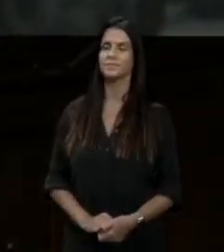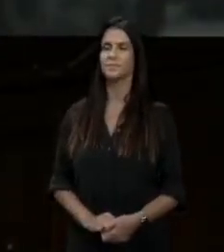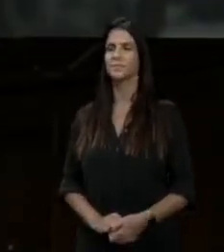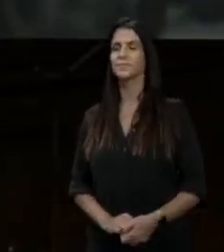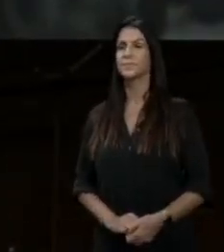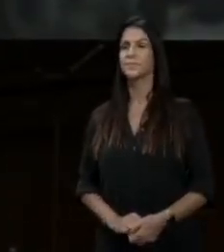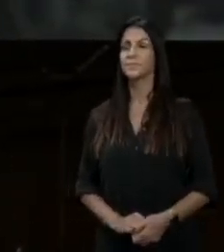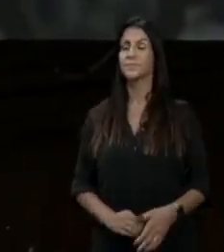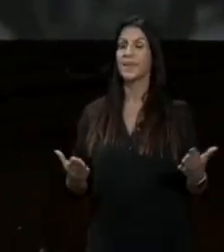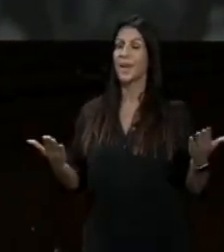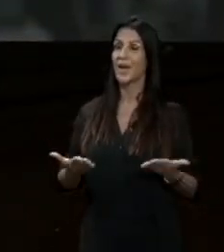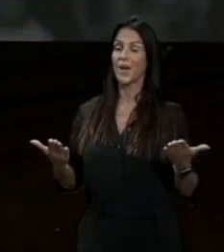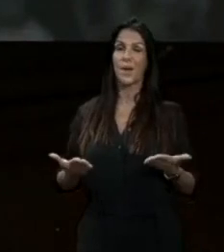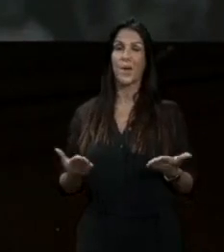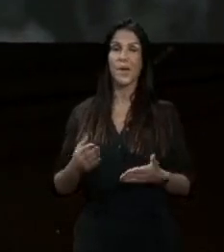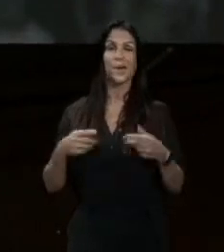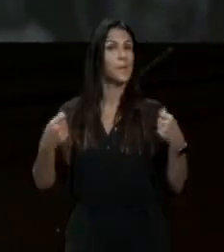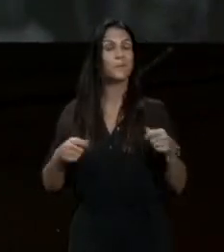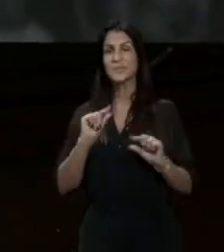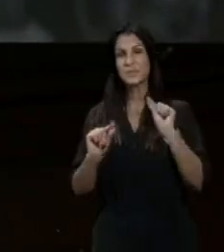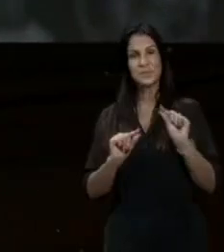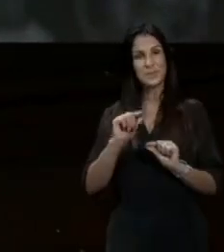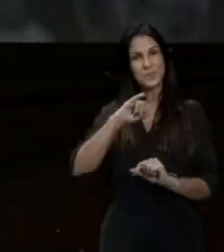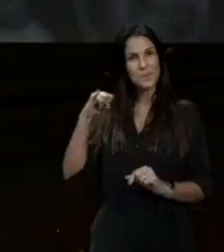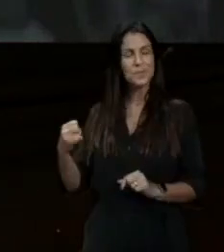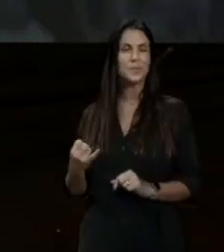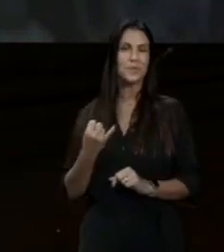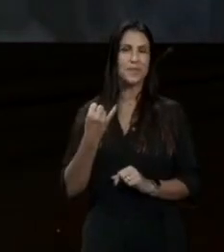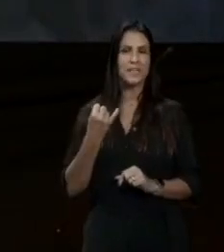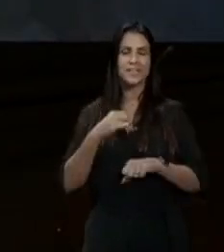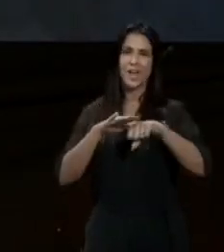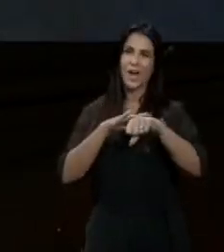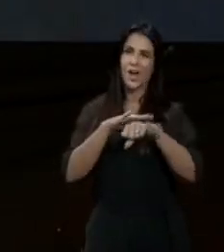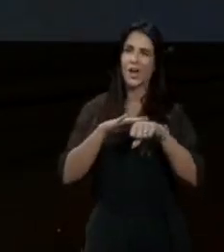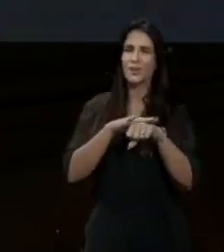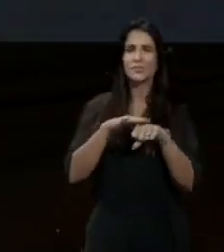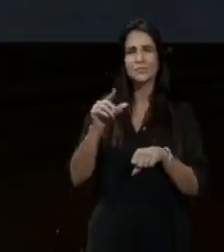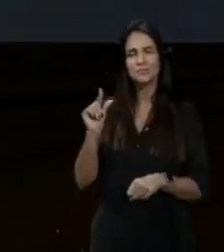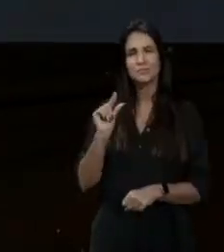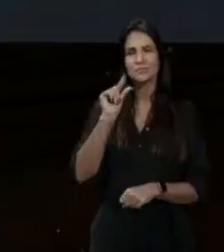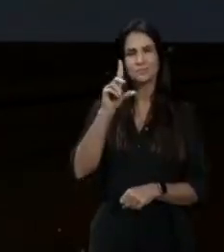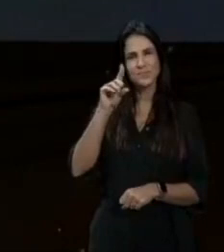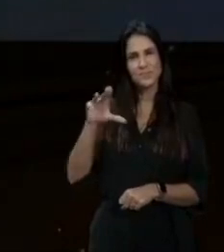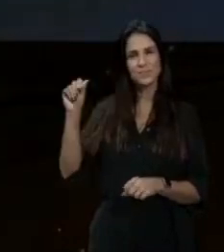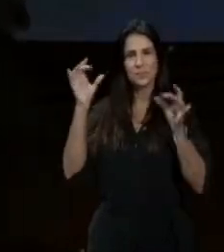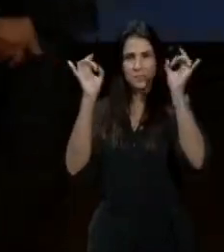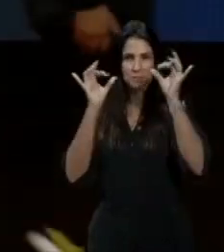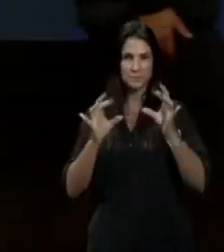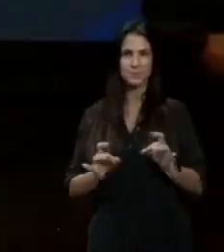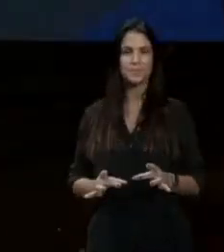e eu não posso perder a oportunidade de falar um pouco da palavra de Deus nesse dia